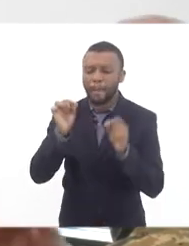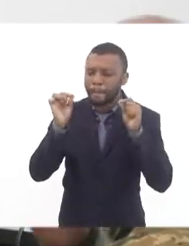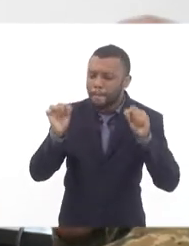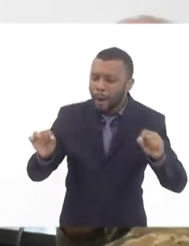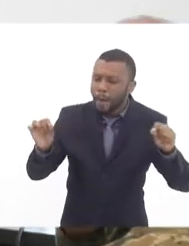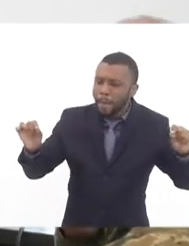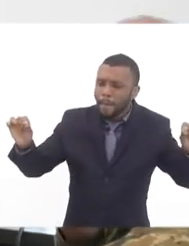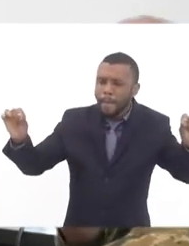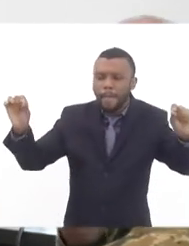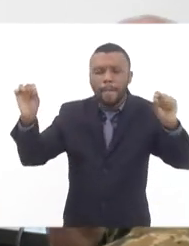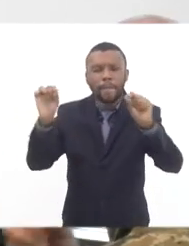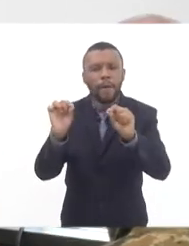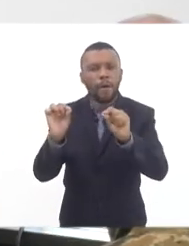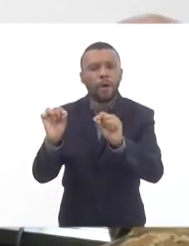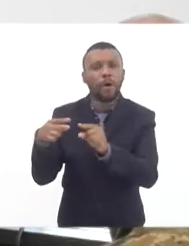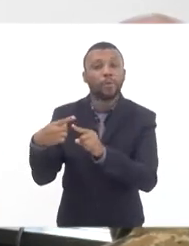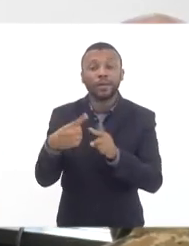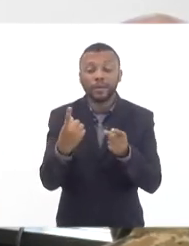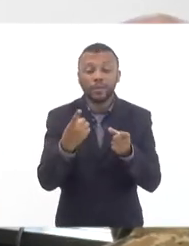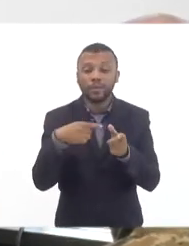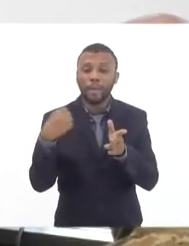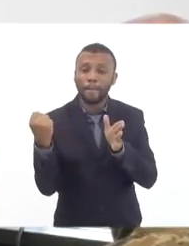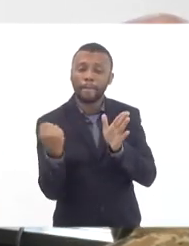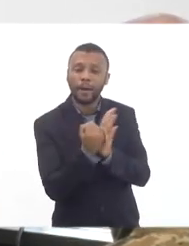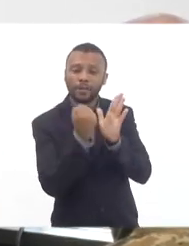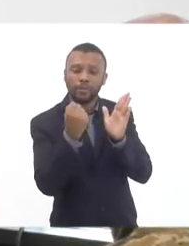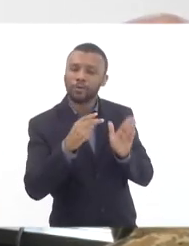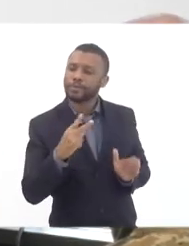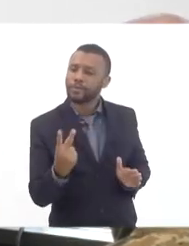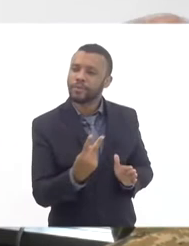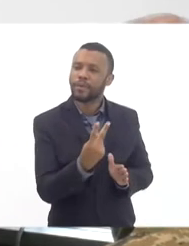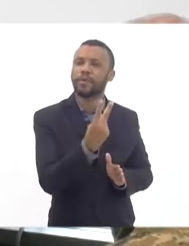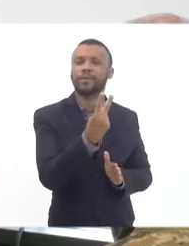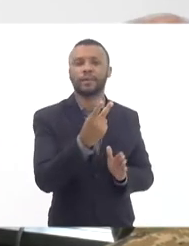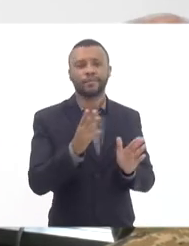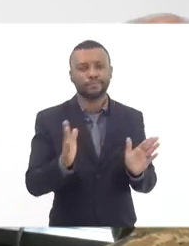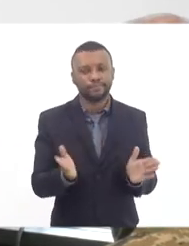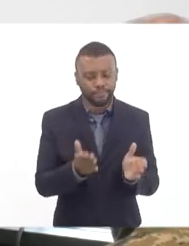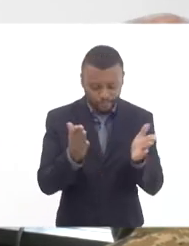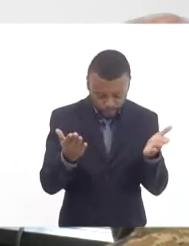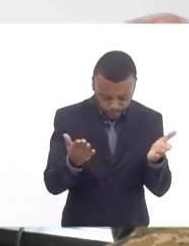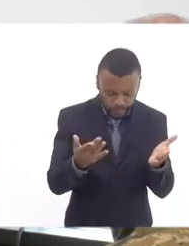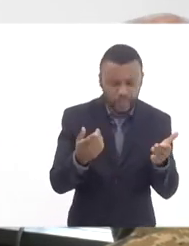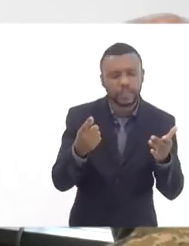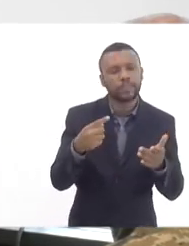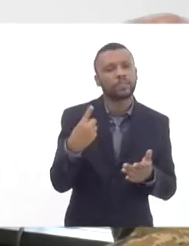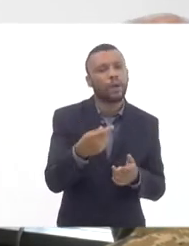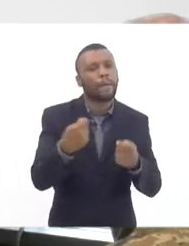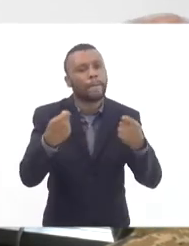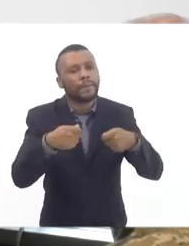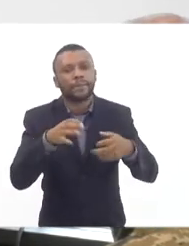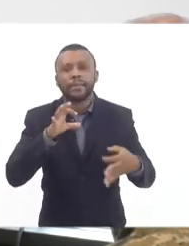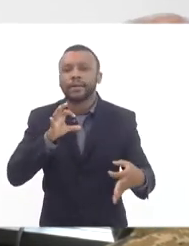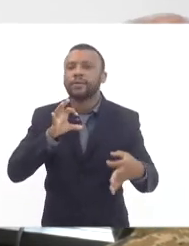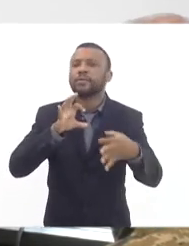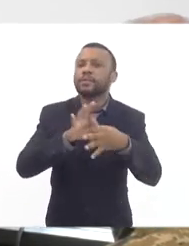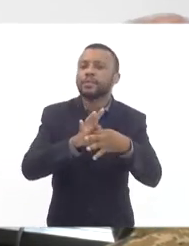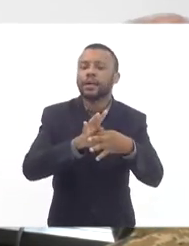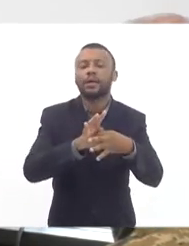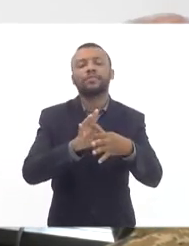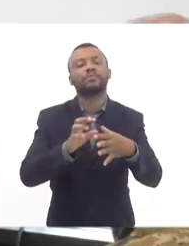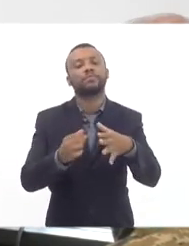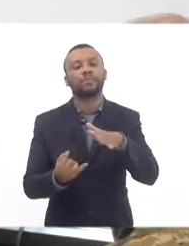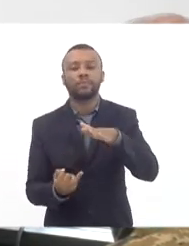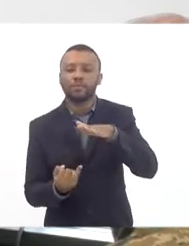seu patrimônio está sendo valorizado. E um patrimônio que precisa estar conectado, inclusive, com